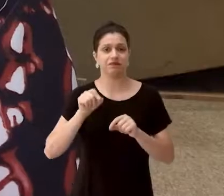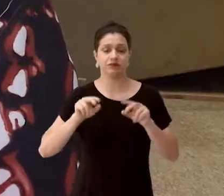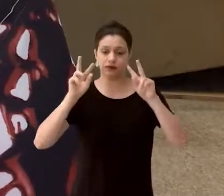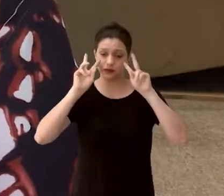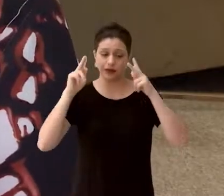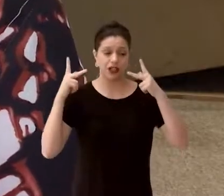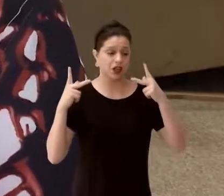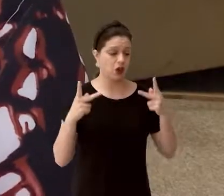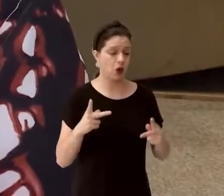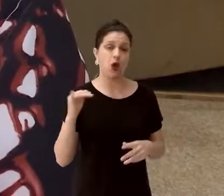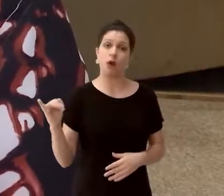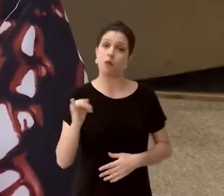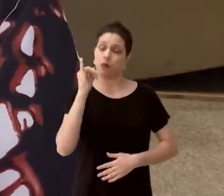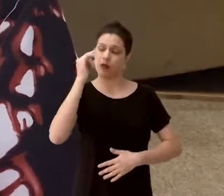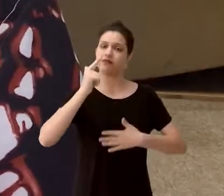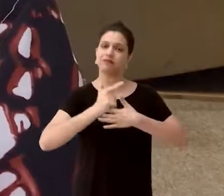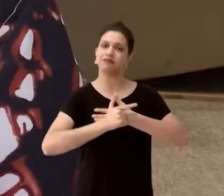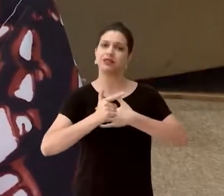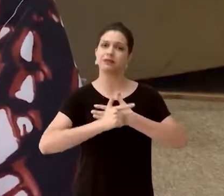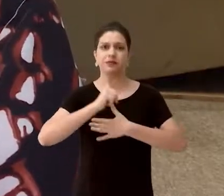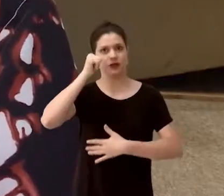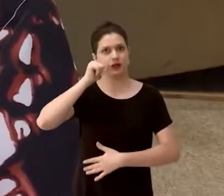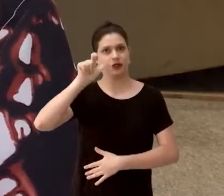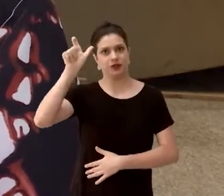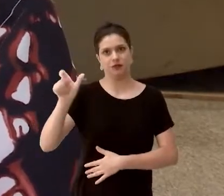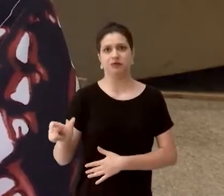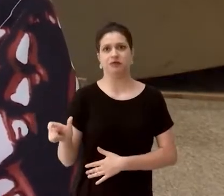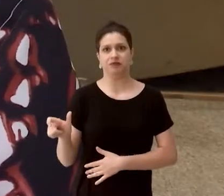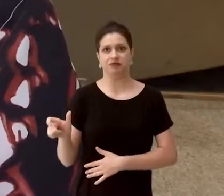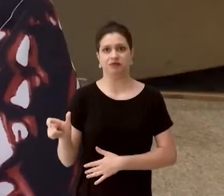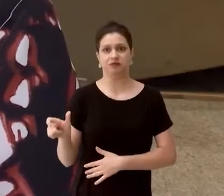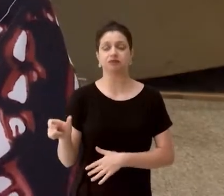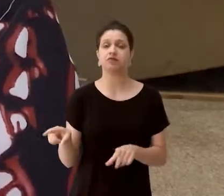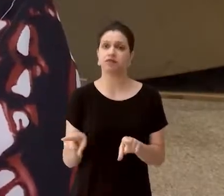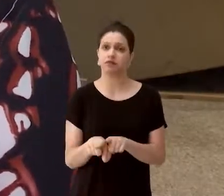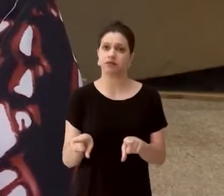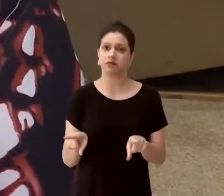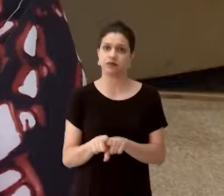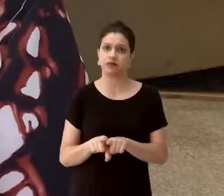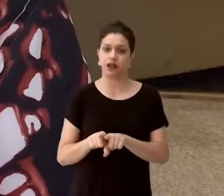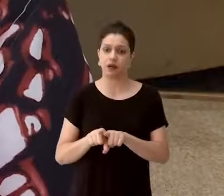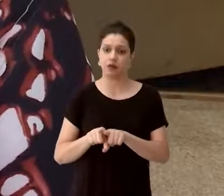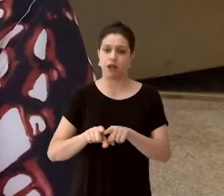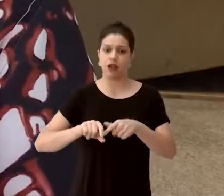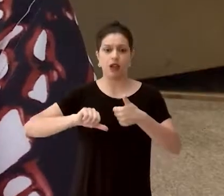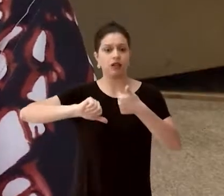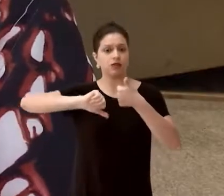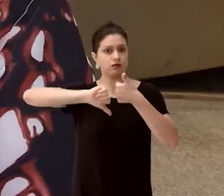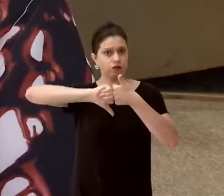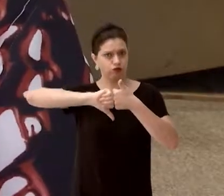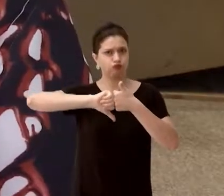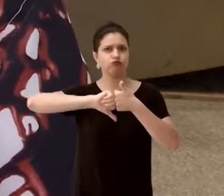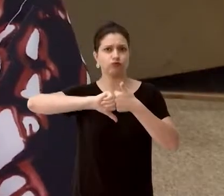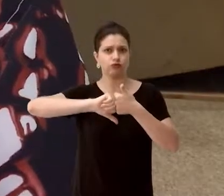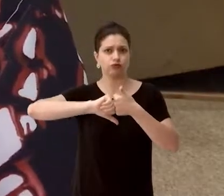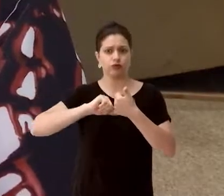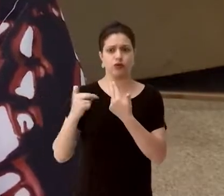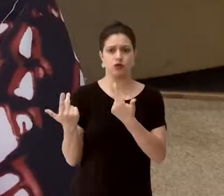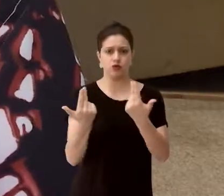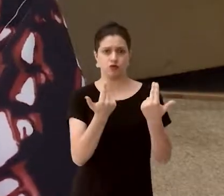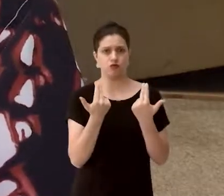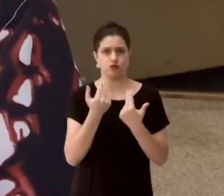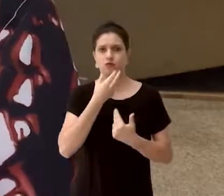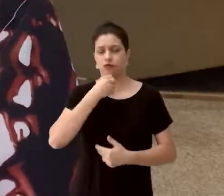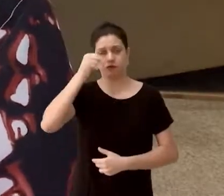da necessidade de se reconhecer a importância do papel da mulher e da igualdade de gênero que nós devemos